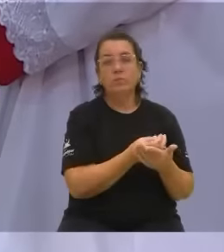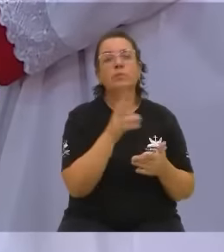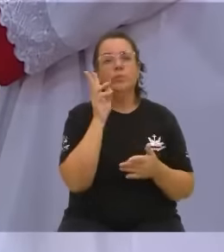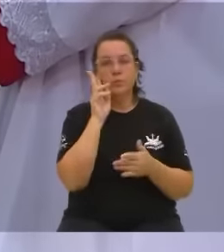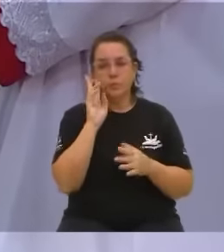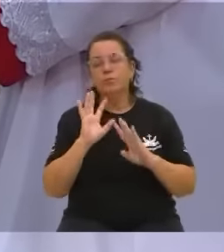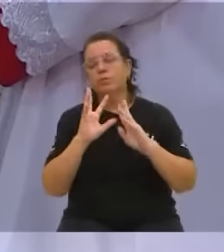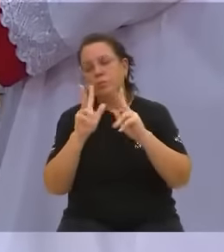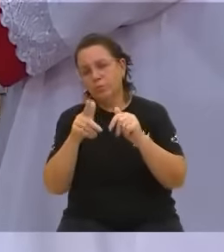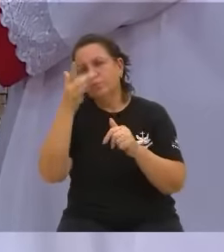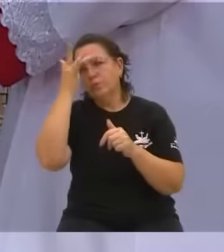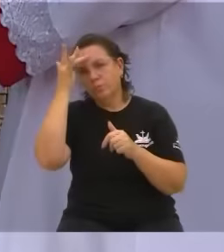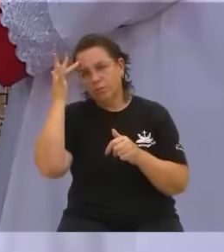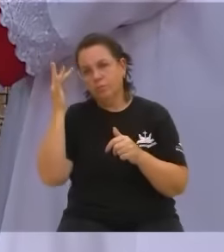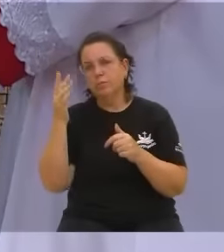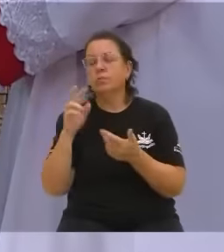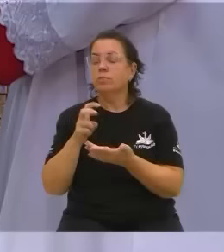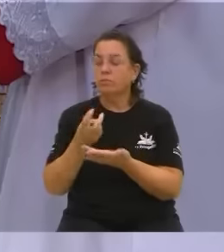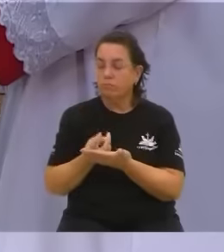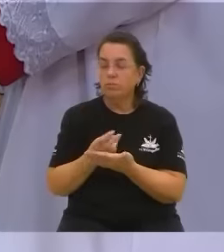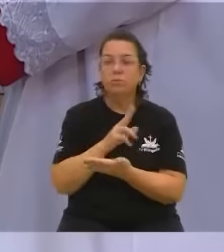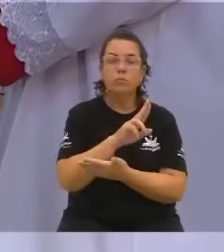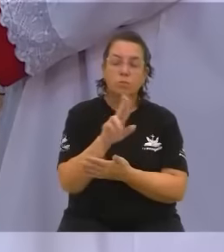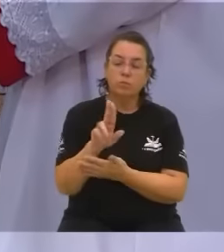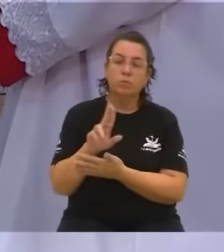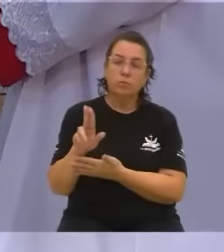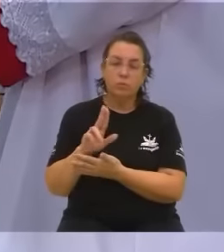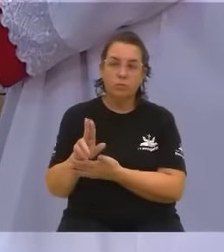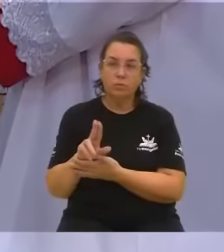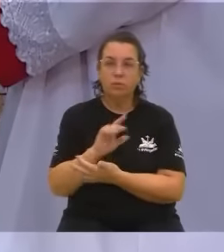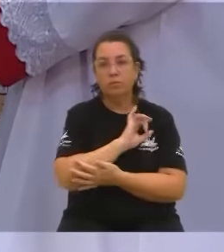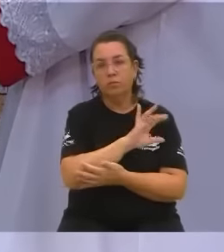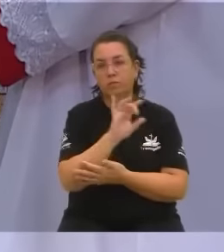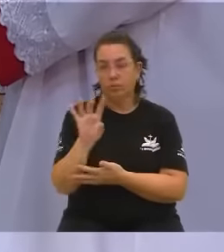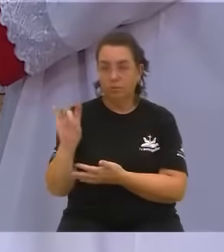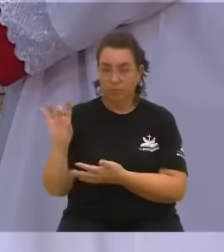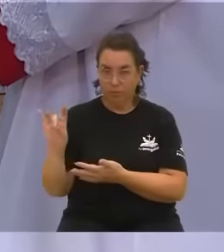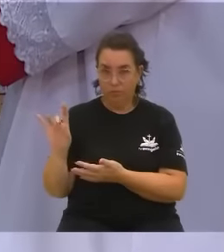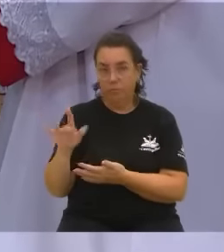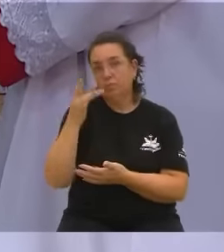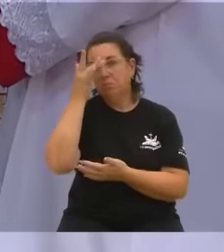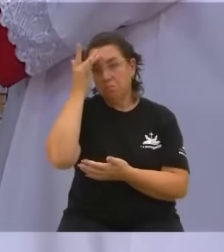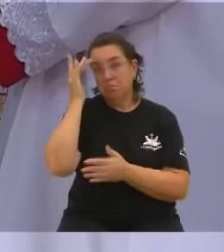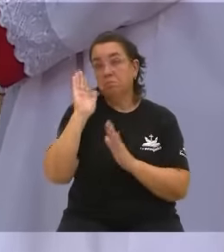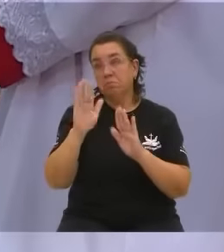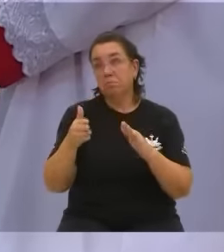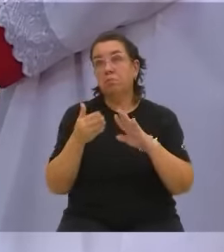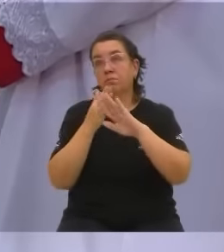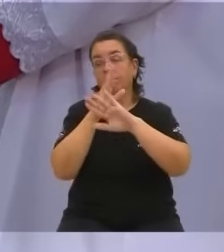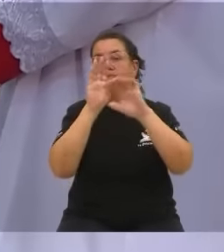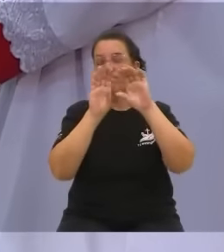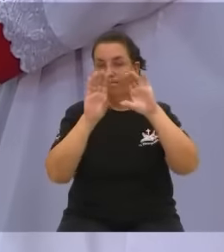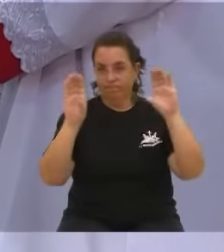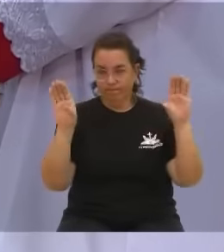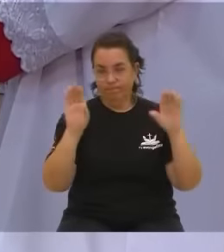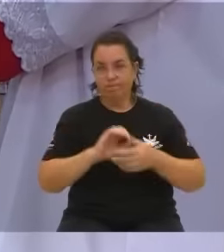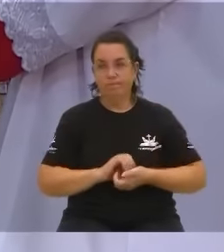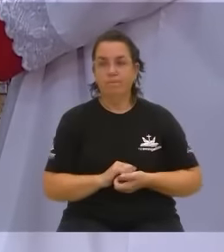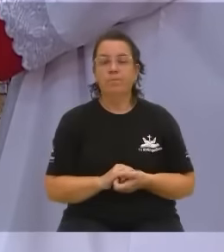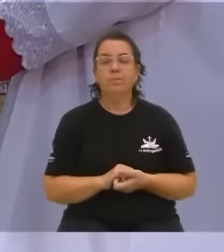falecidos. Lembre os nomes dos nossos entes queridos.